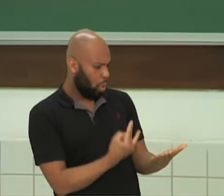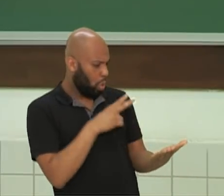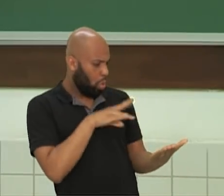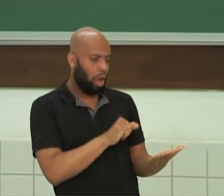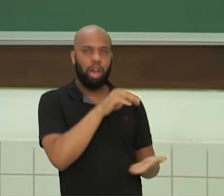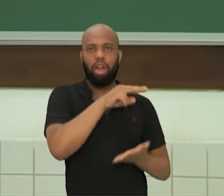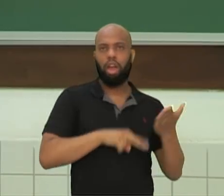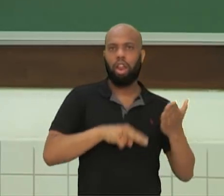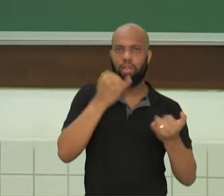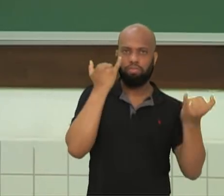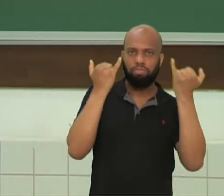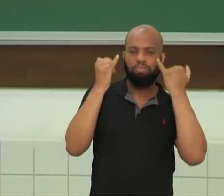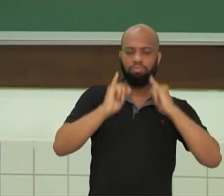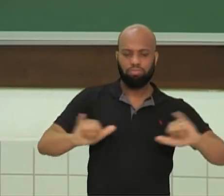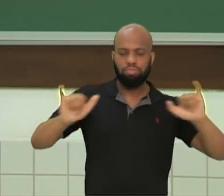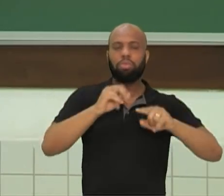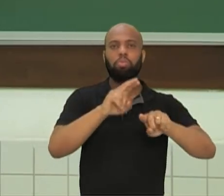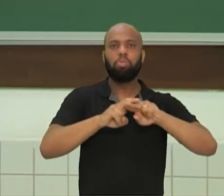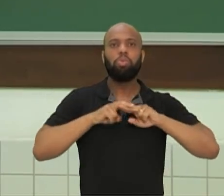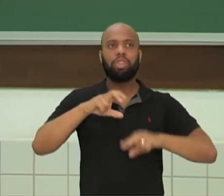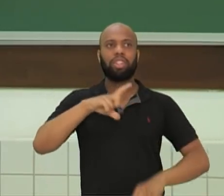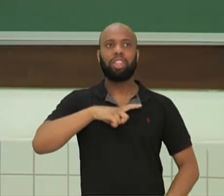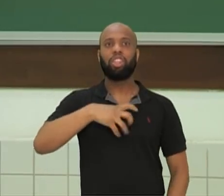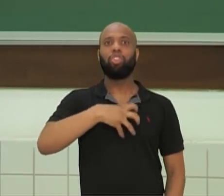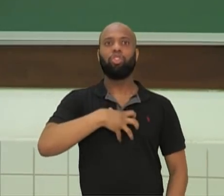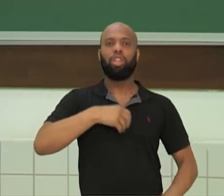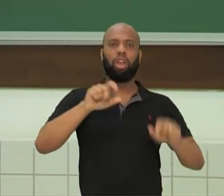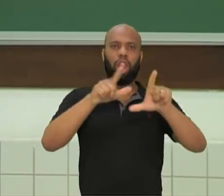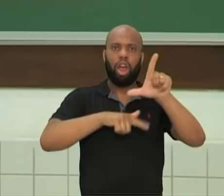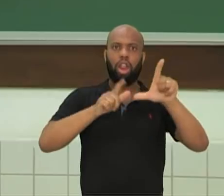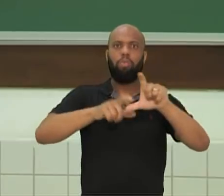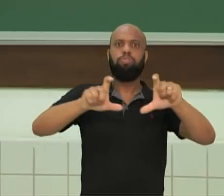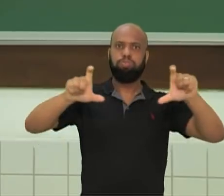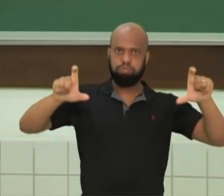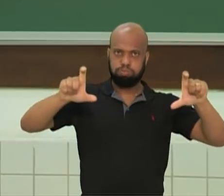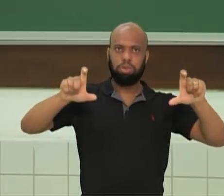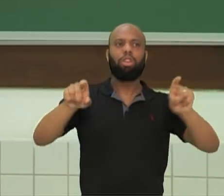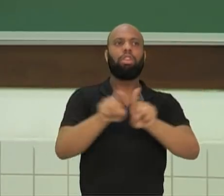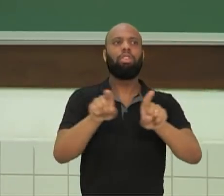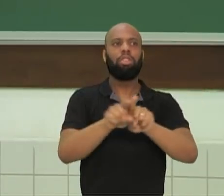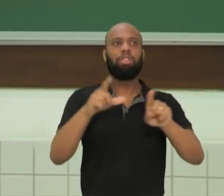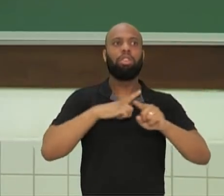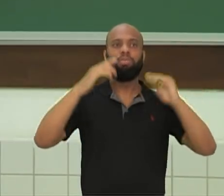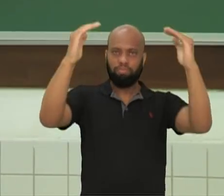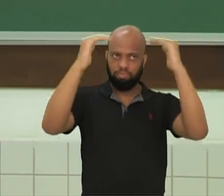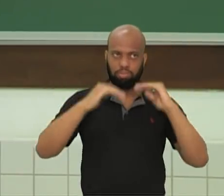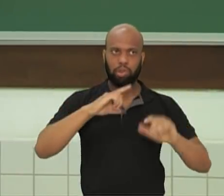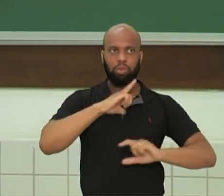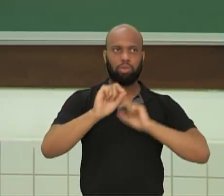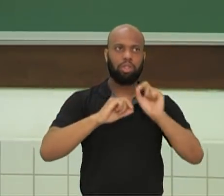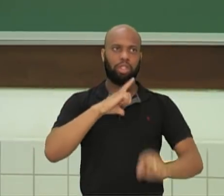essa notícia. Por isso que ele vem em uma fonte maior. E nós temos abaixo